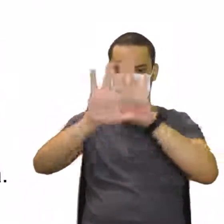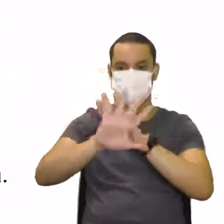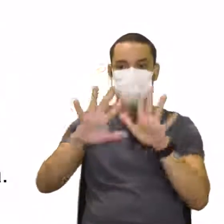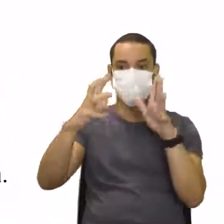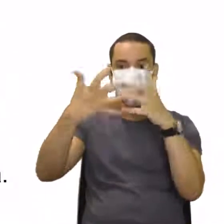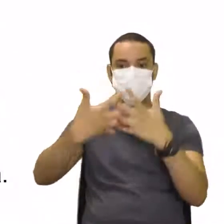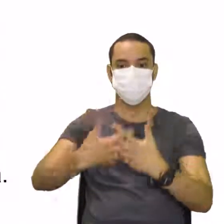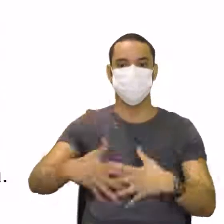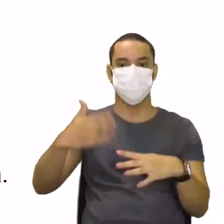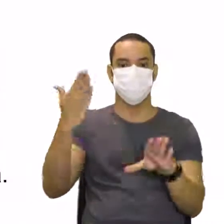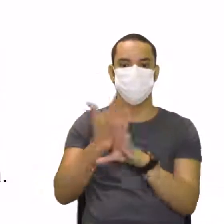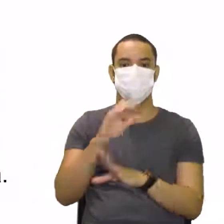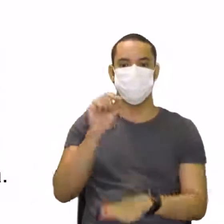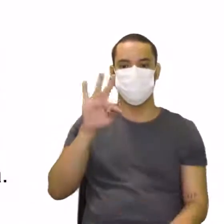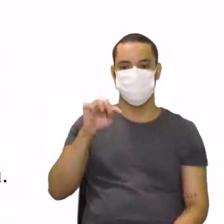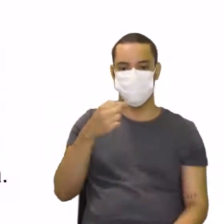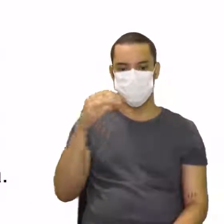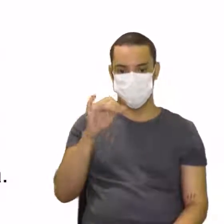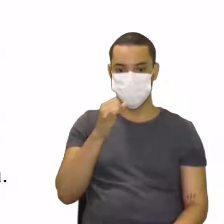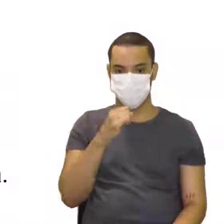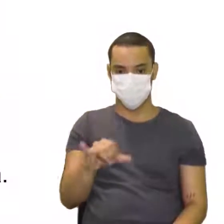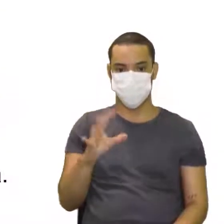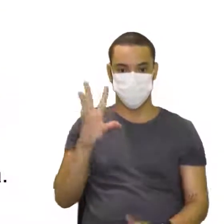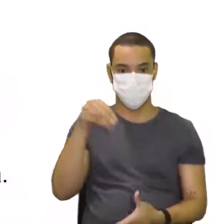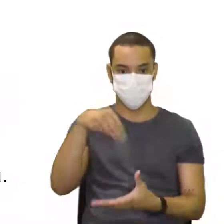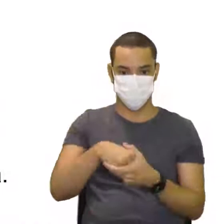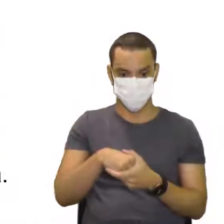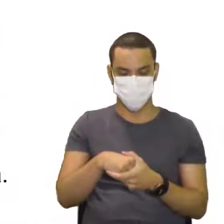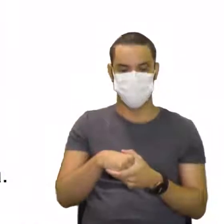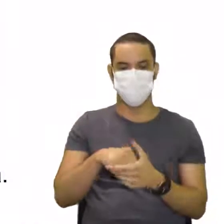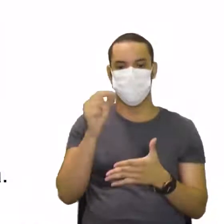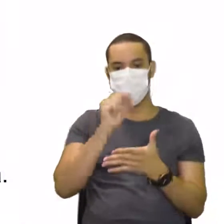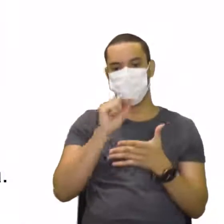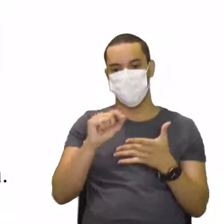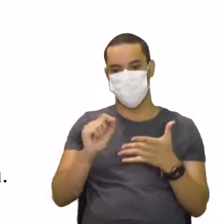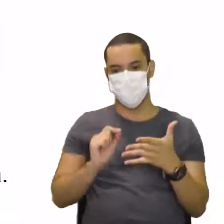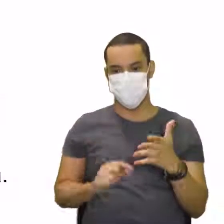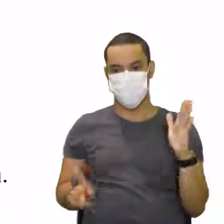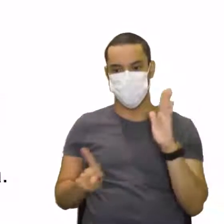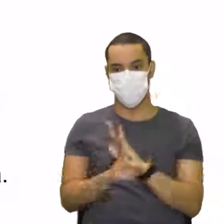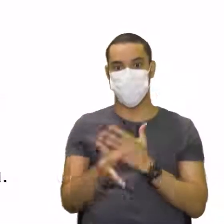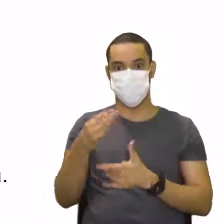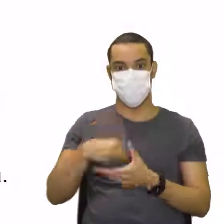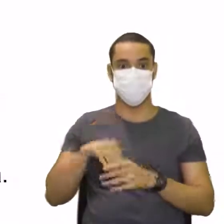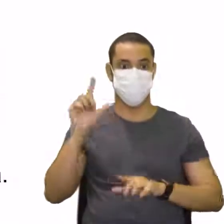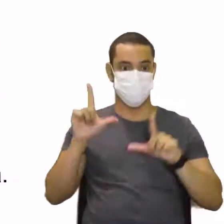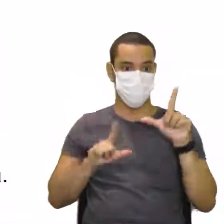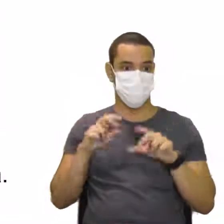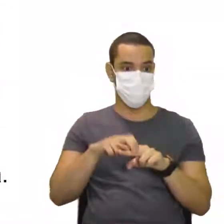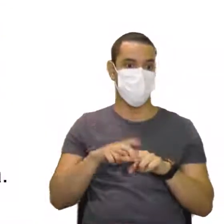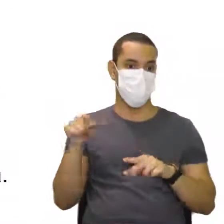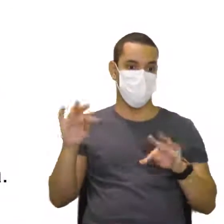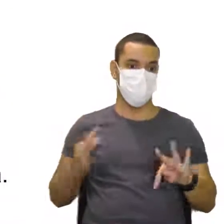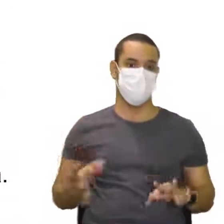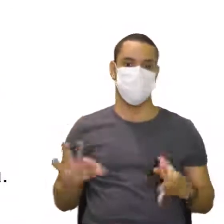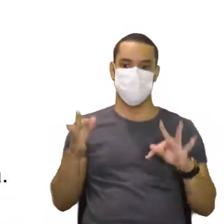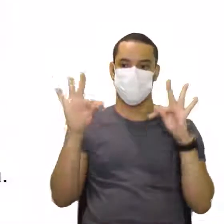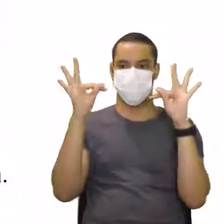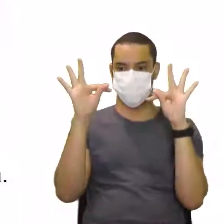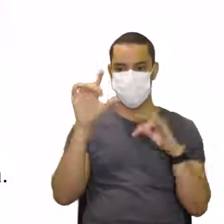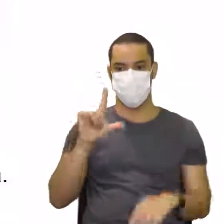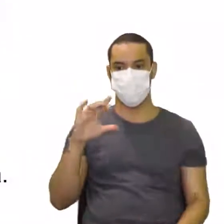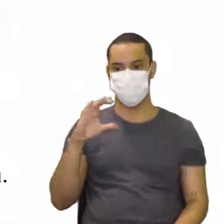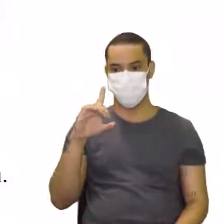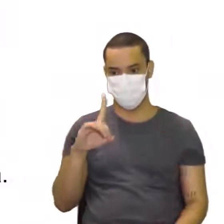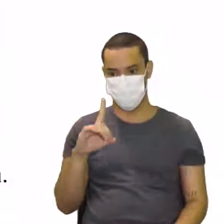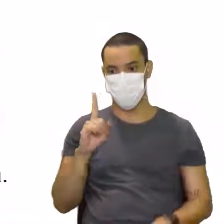por meio de tensões elétricas aplicadas a pontos específicos da tela, tá? Então essa aqui era a tecnologia